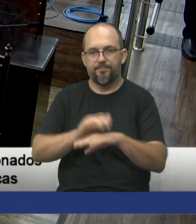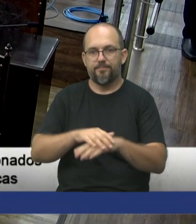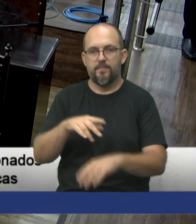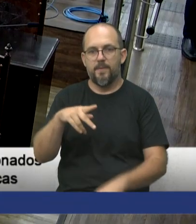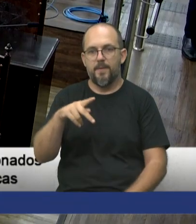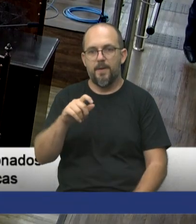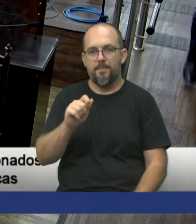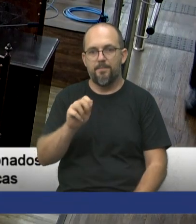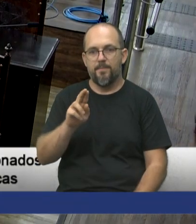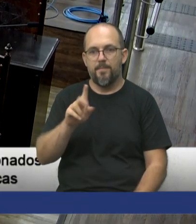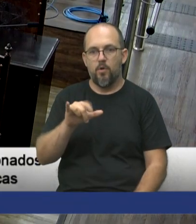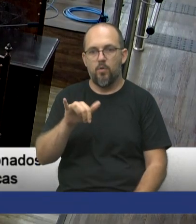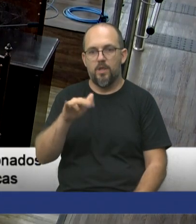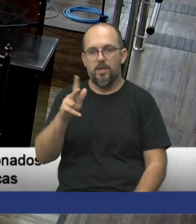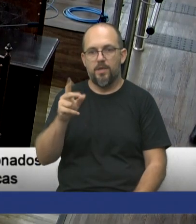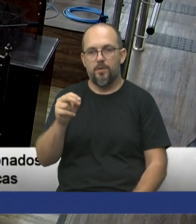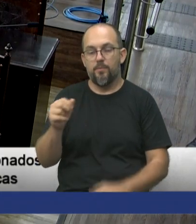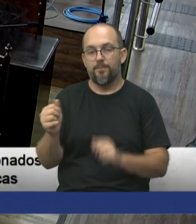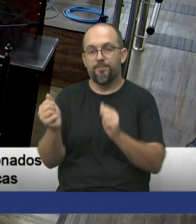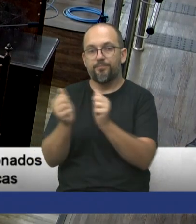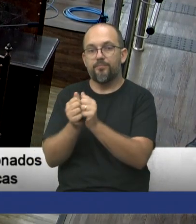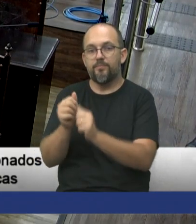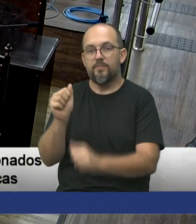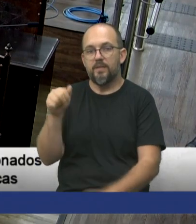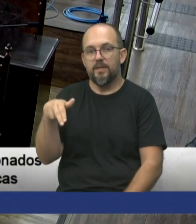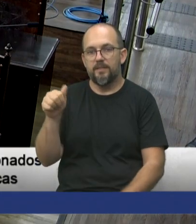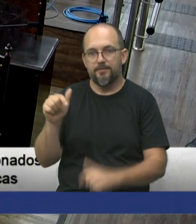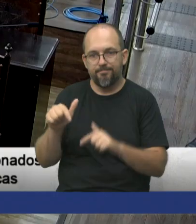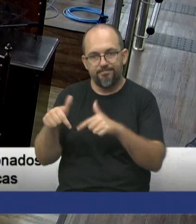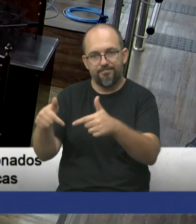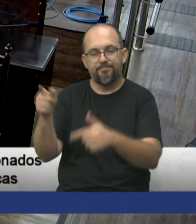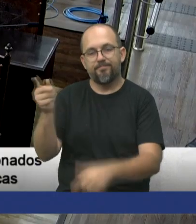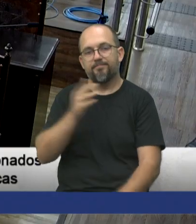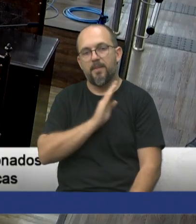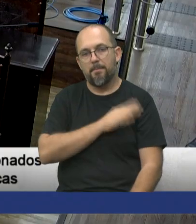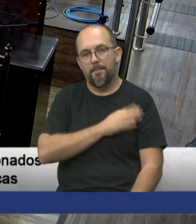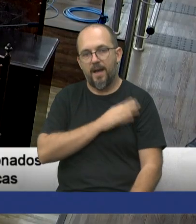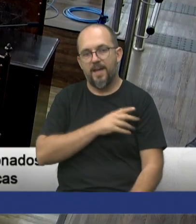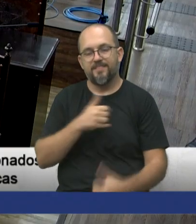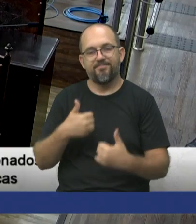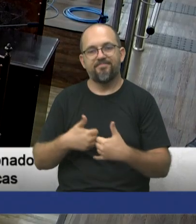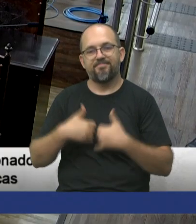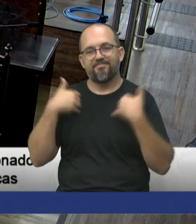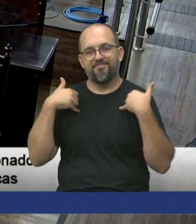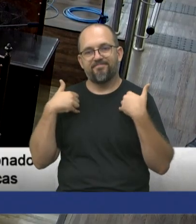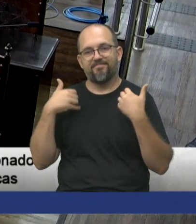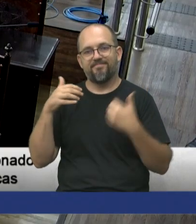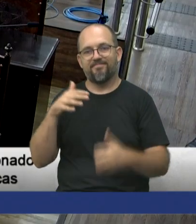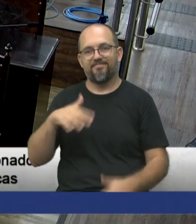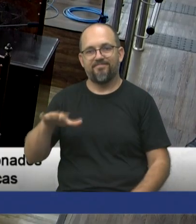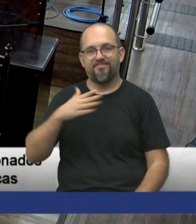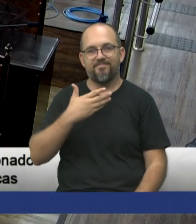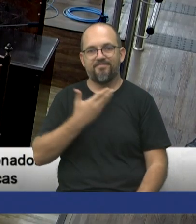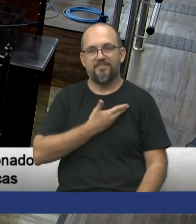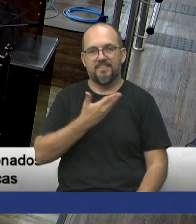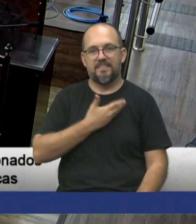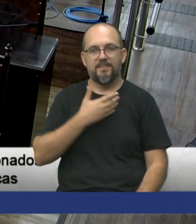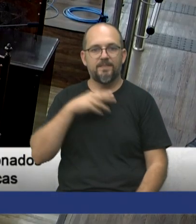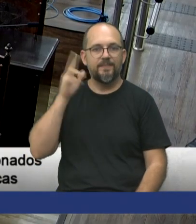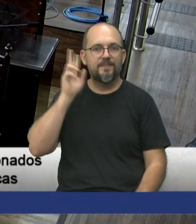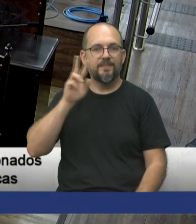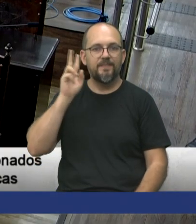com a Ana e com o pessoal lá, fez na AMAI, e o orgulho que eu tenho da nossa amizade, da nossa